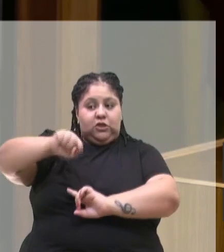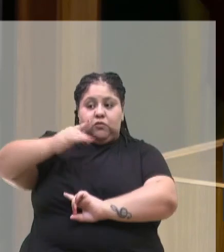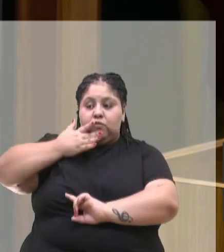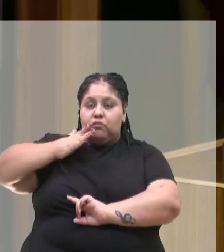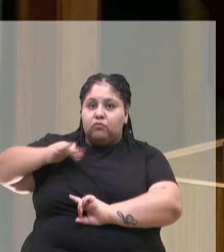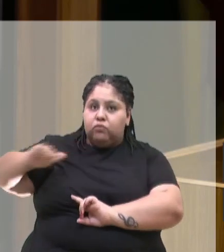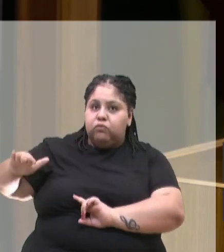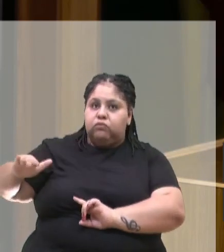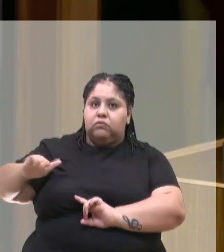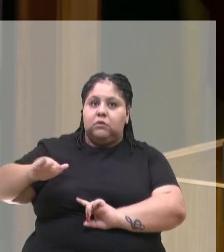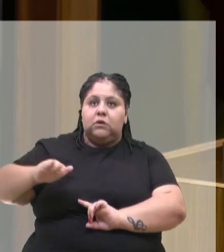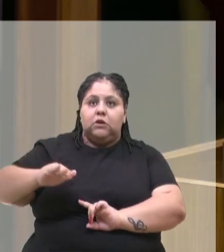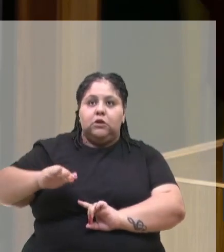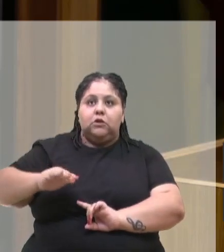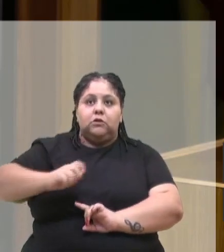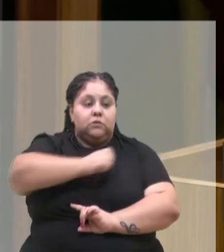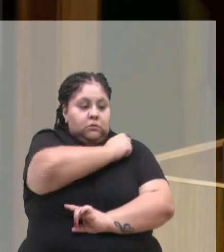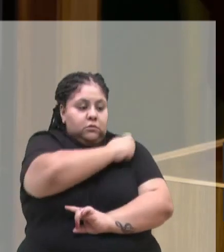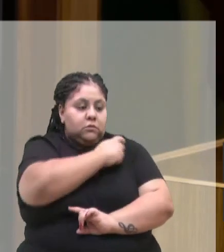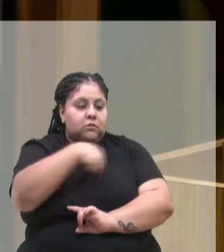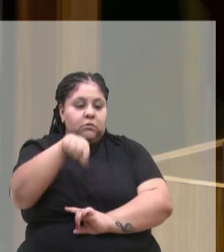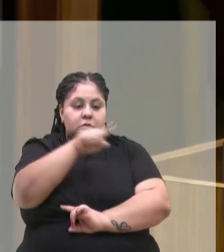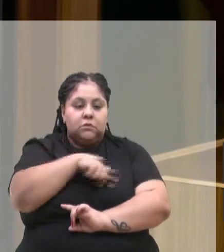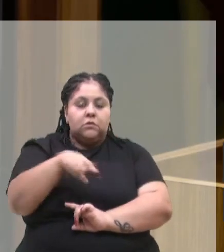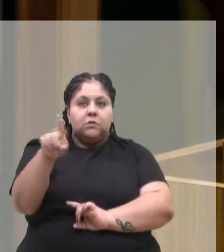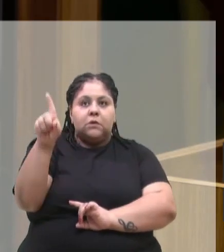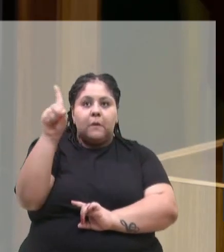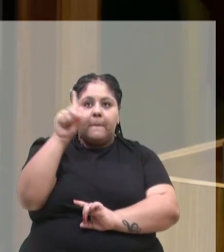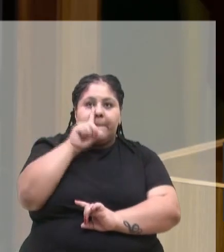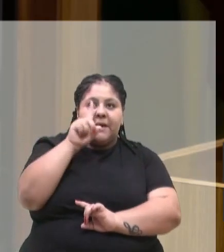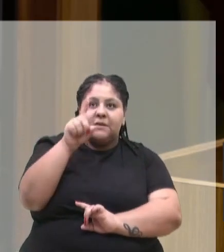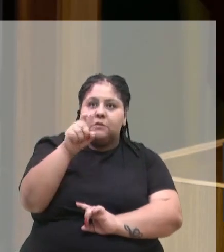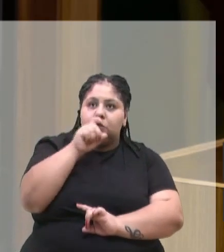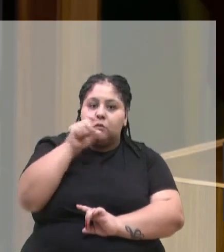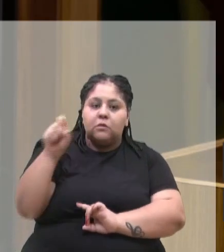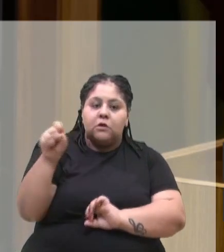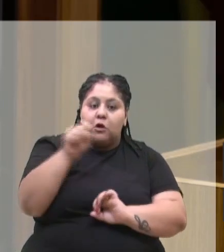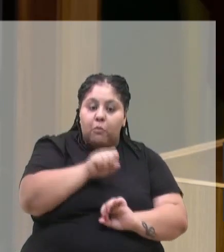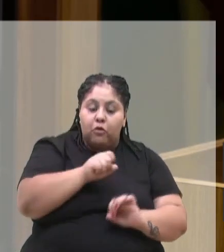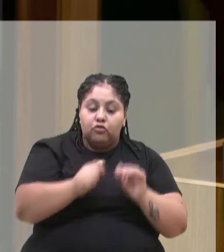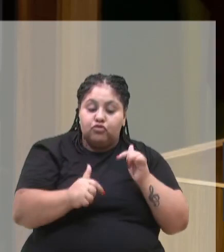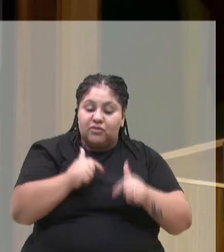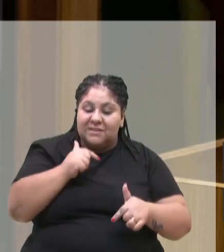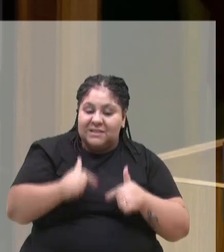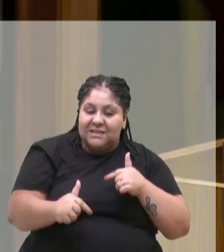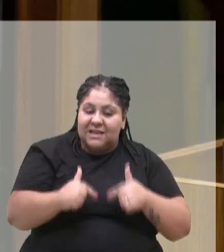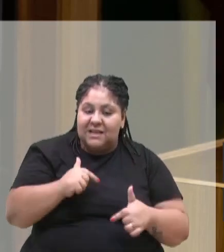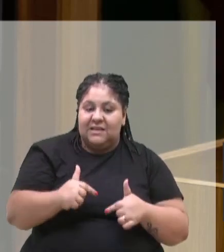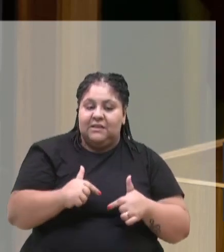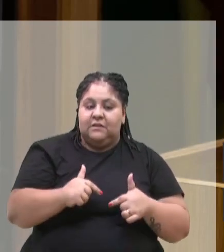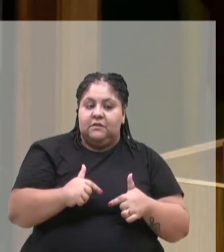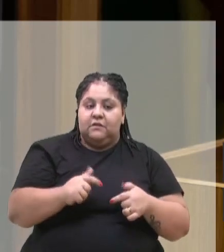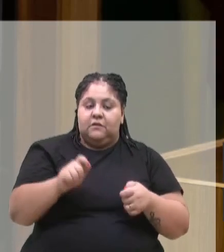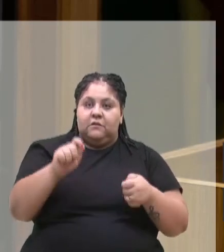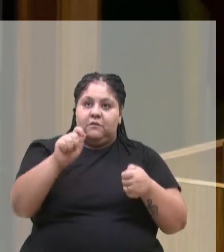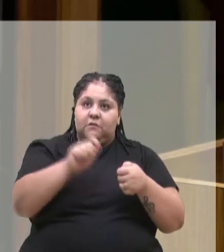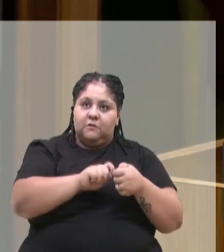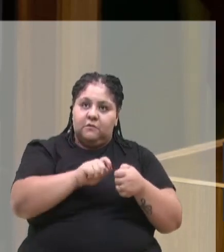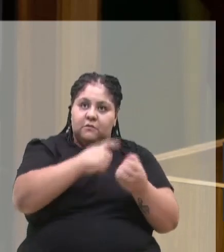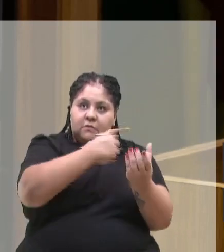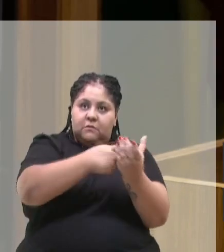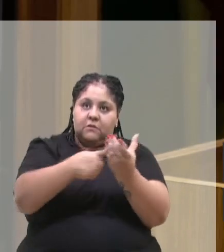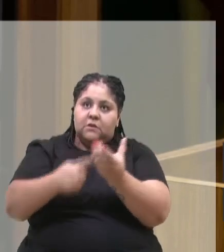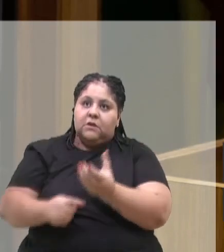dos nossos estudantes, e para que as mães e pais possam trabalhar, possam honrar seus compromissos com o